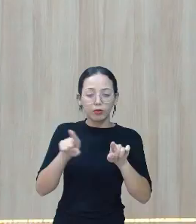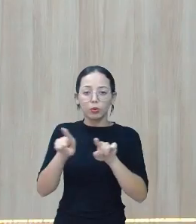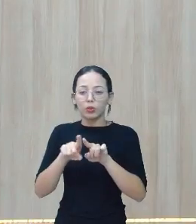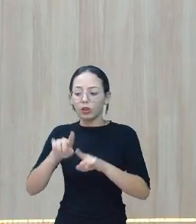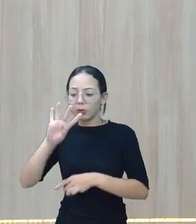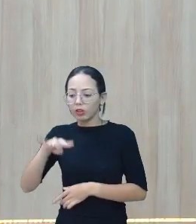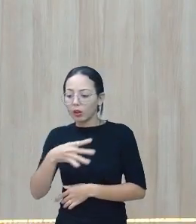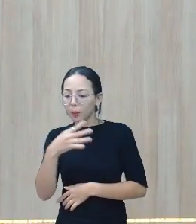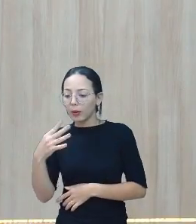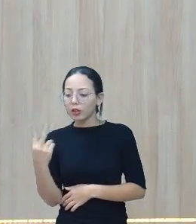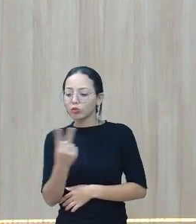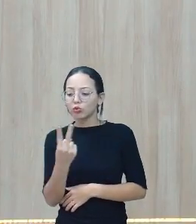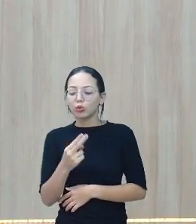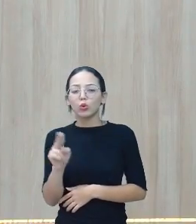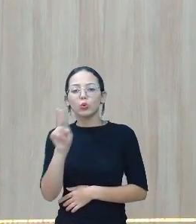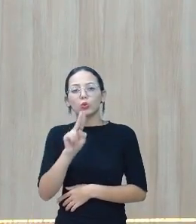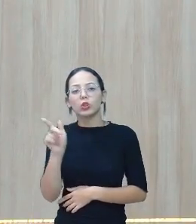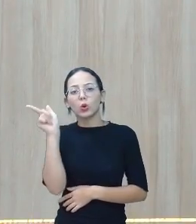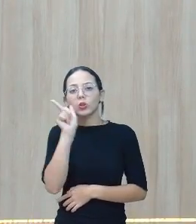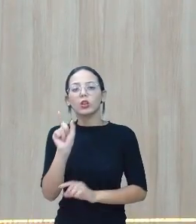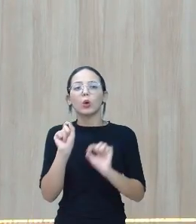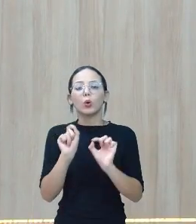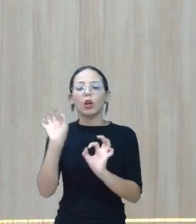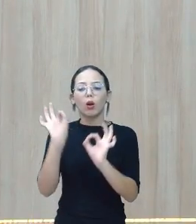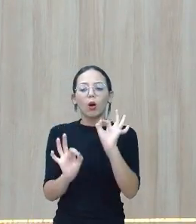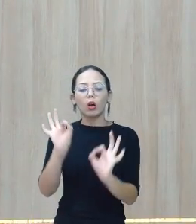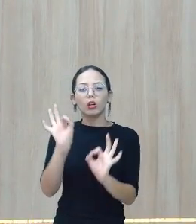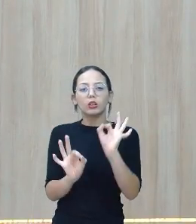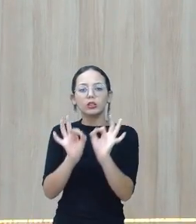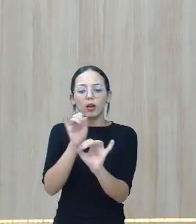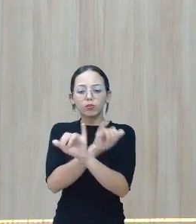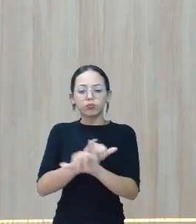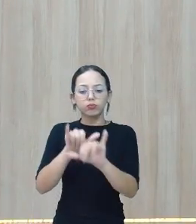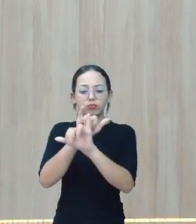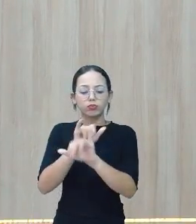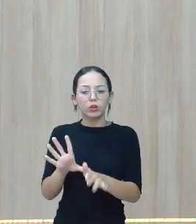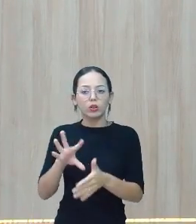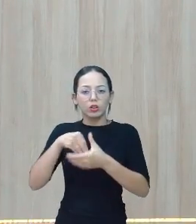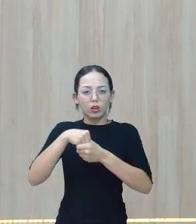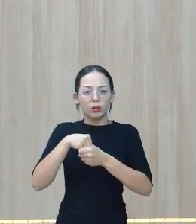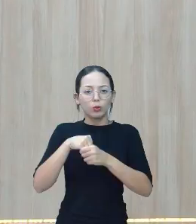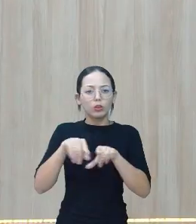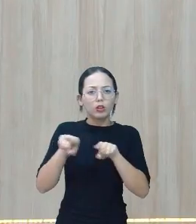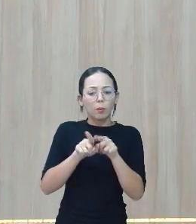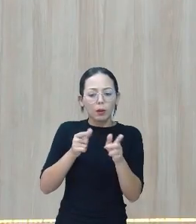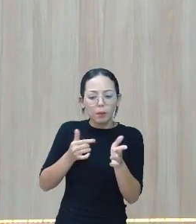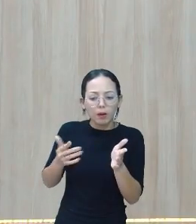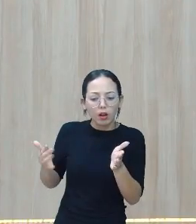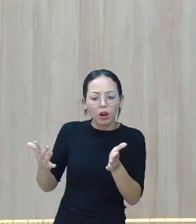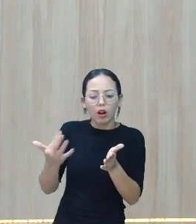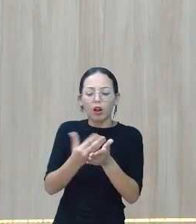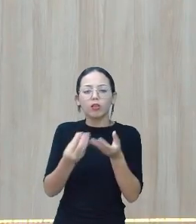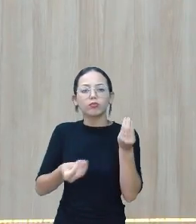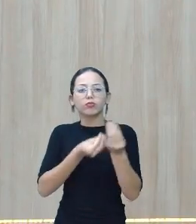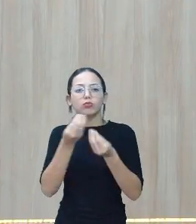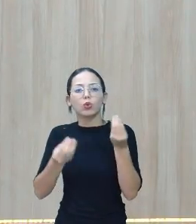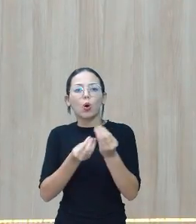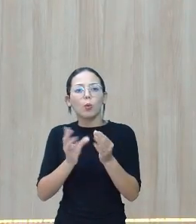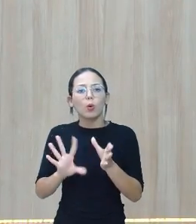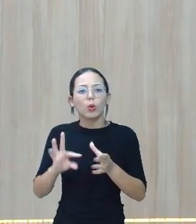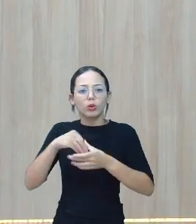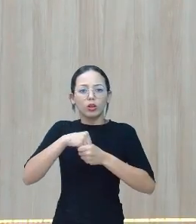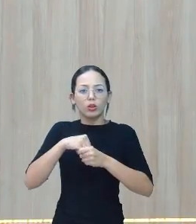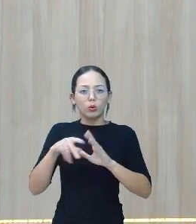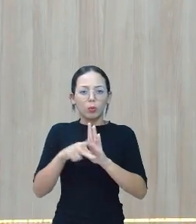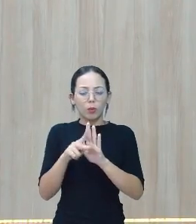a tabela, a gente vai conseguir organizar as informações e os dados, ou seja, como é que a gente compõe